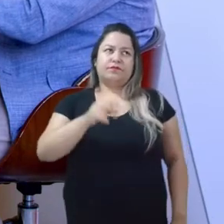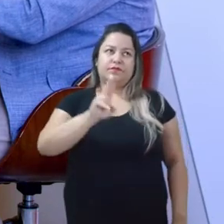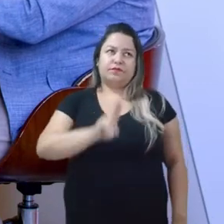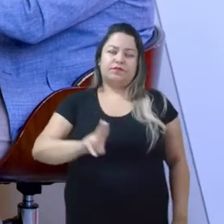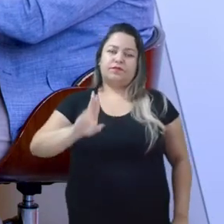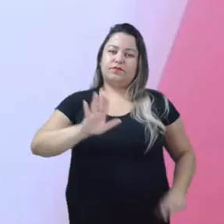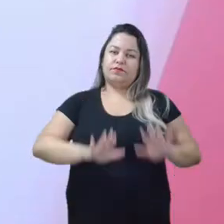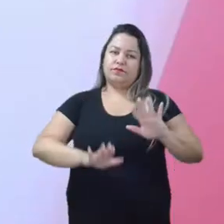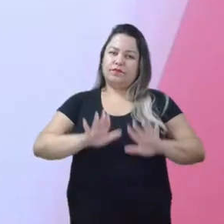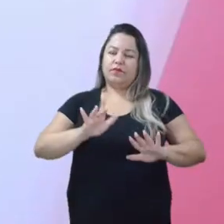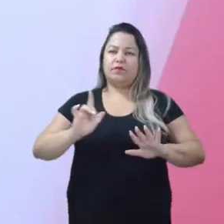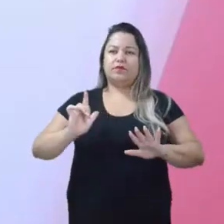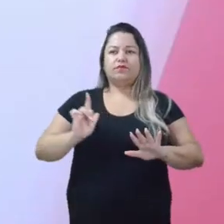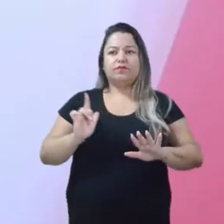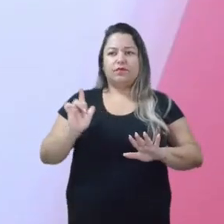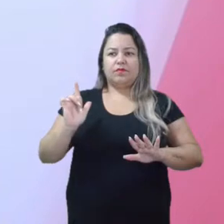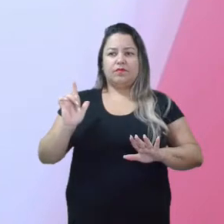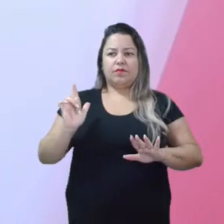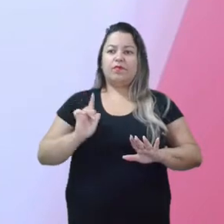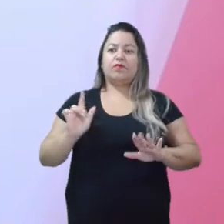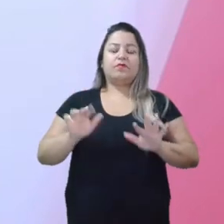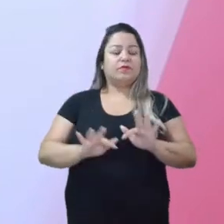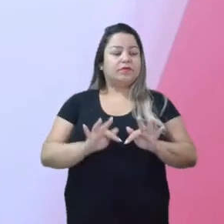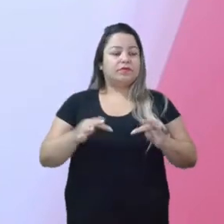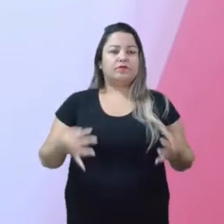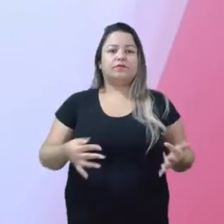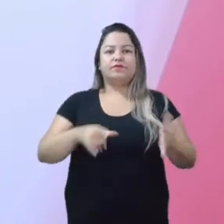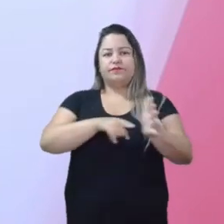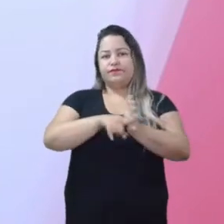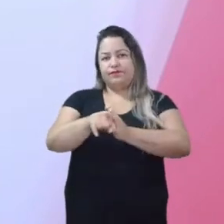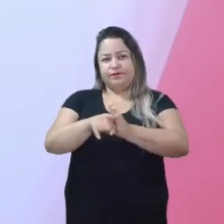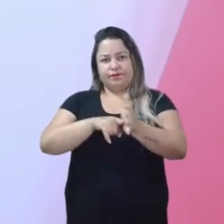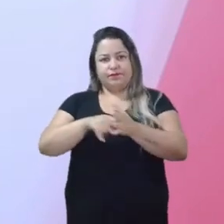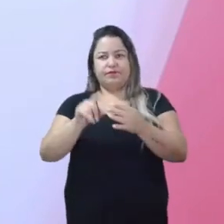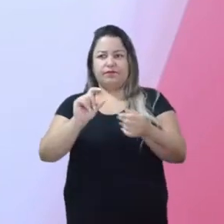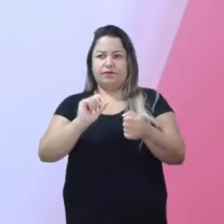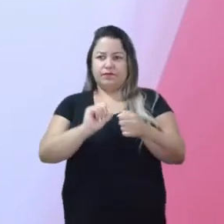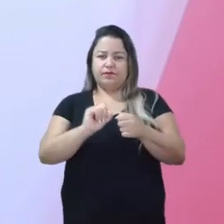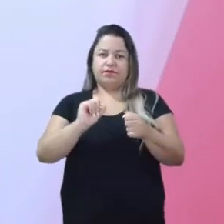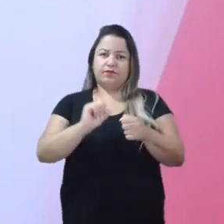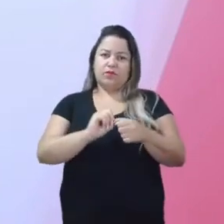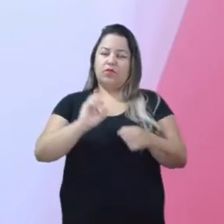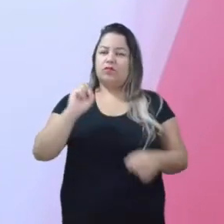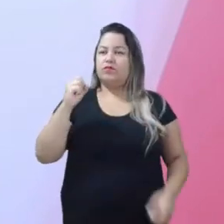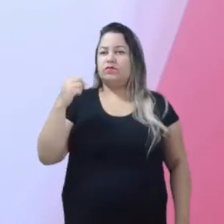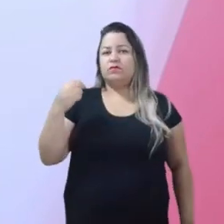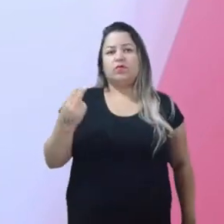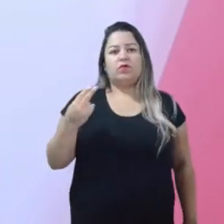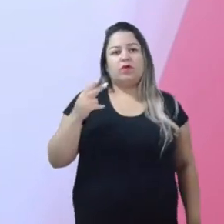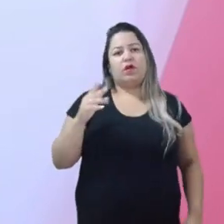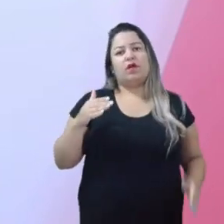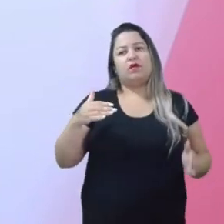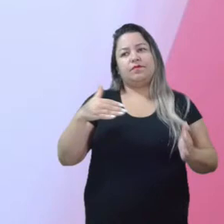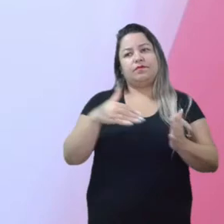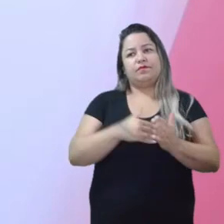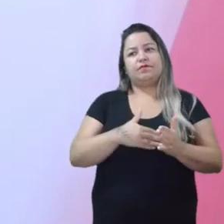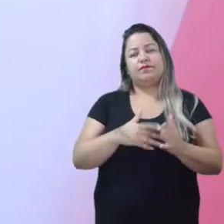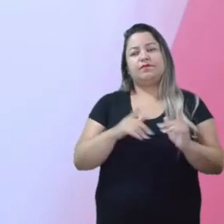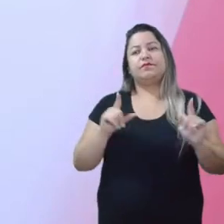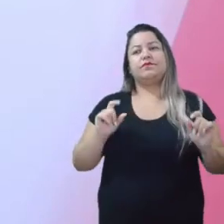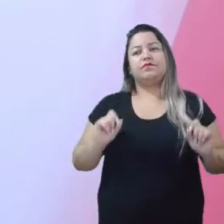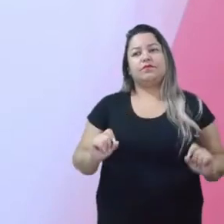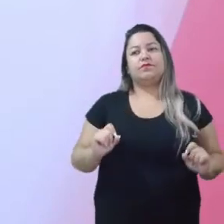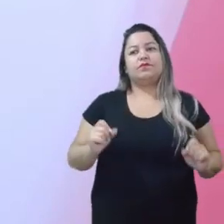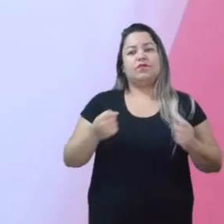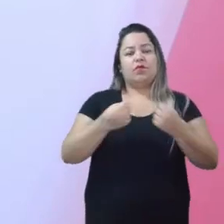que uma simples pesquisa que a gente faz, né? Uma pesquisa, ou até mesmo já casos até de comentários que a gente